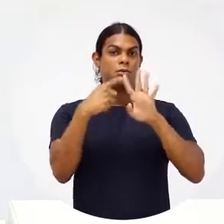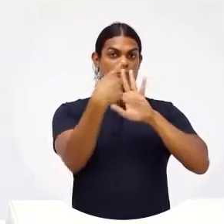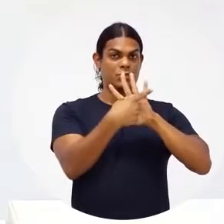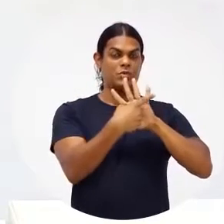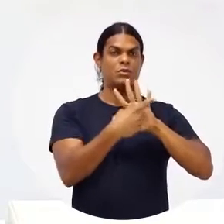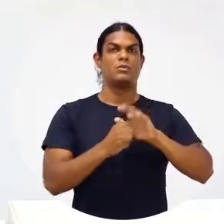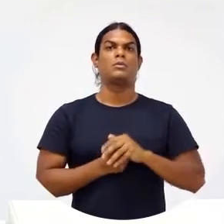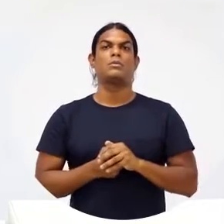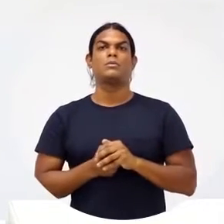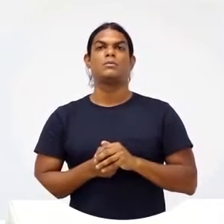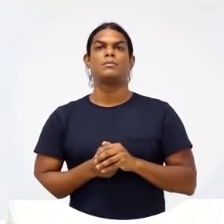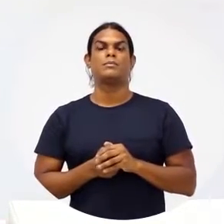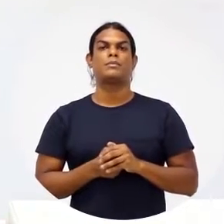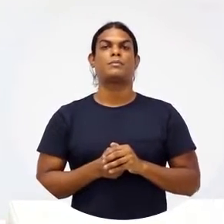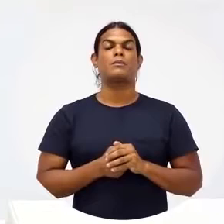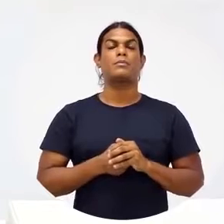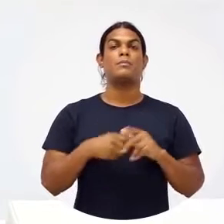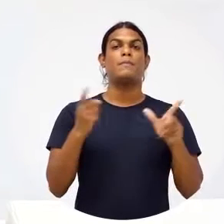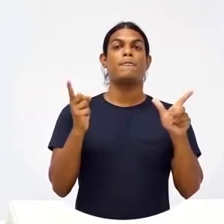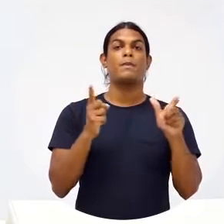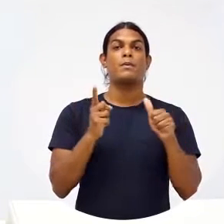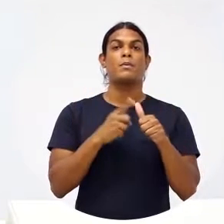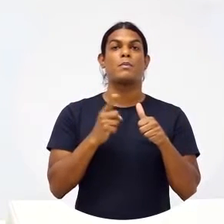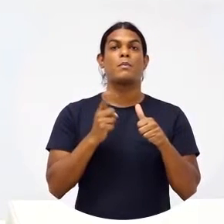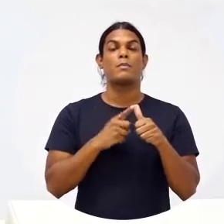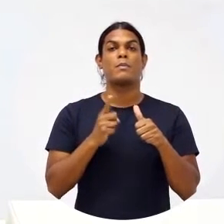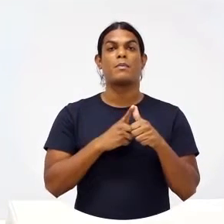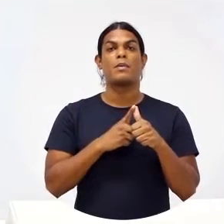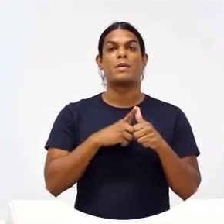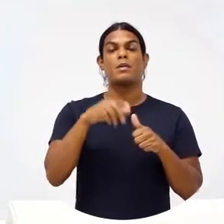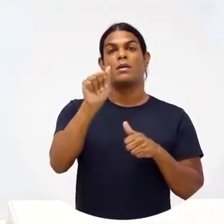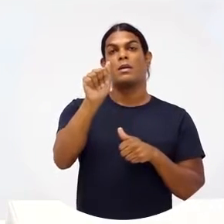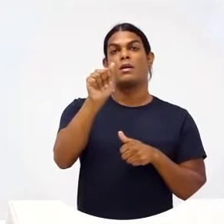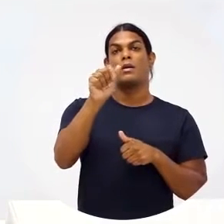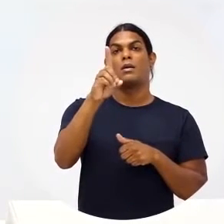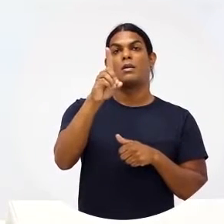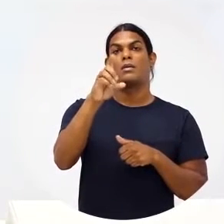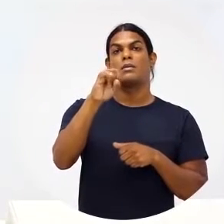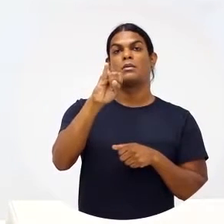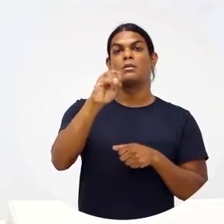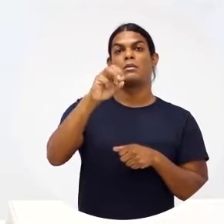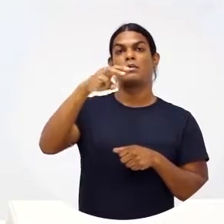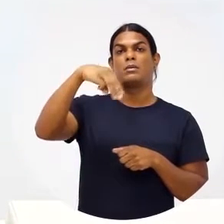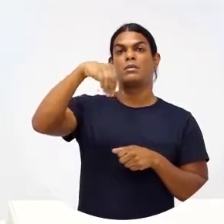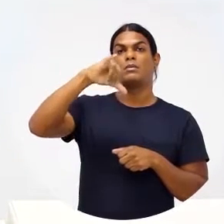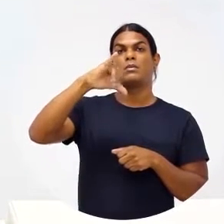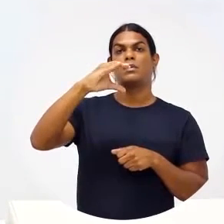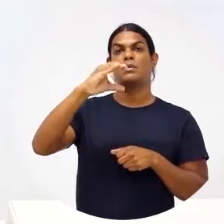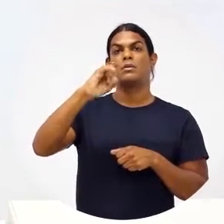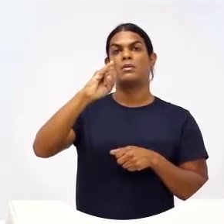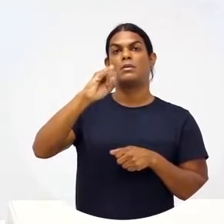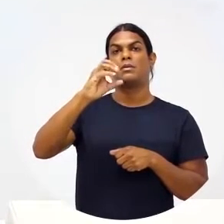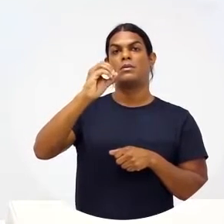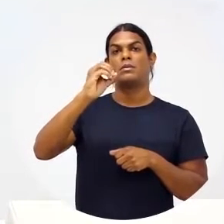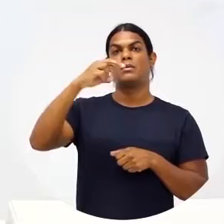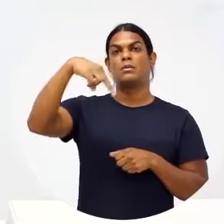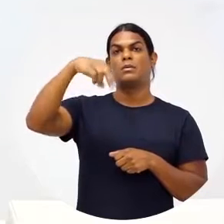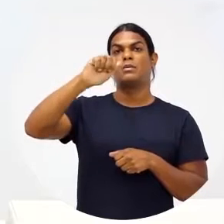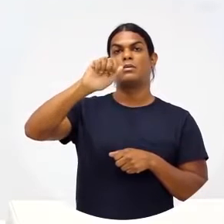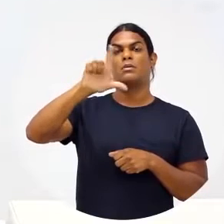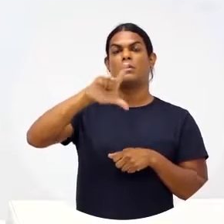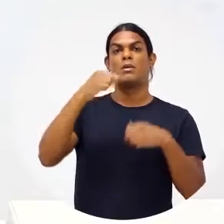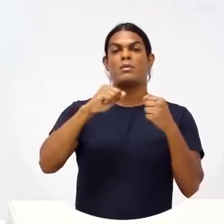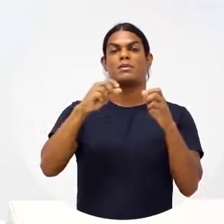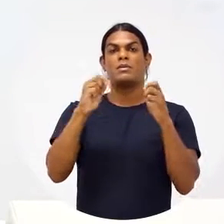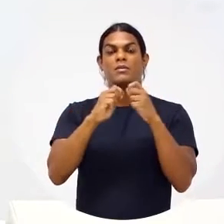Um deles é o exame admissional, que como o nome já está falando, ele deve ser realizado antes que o